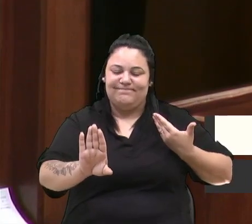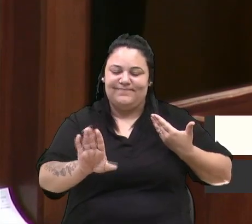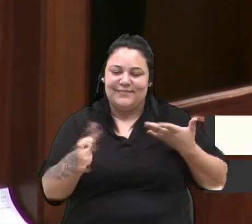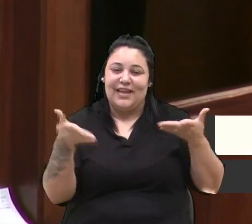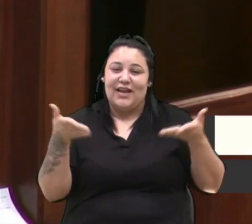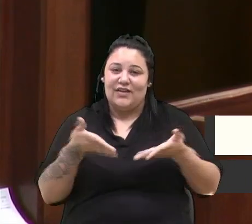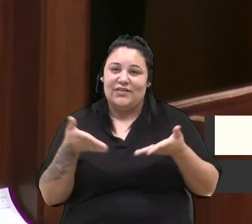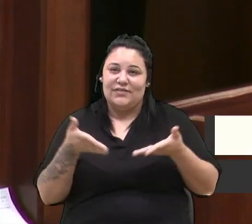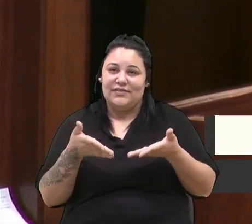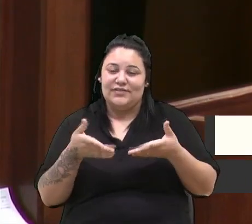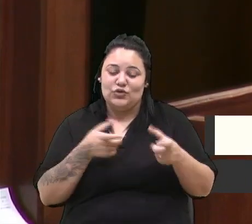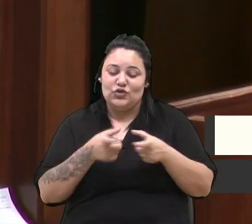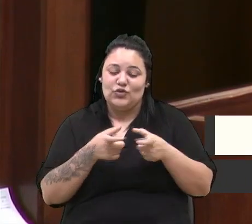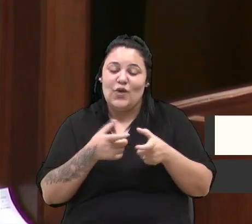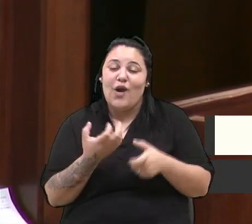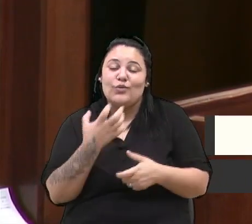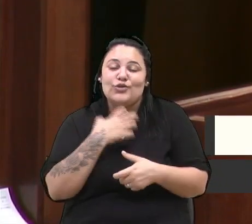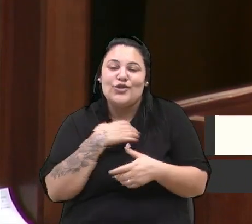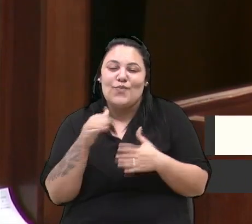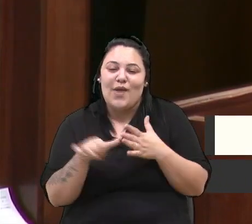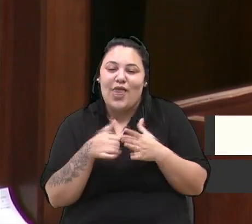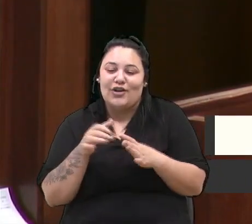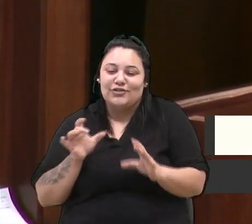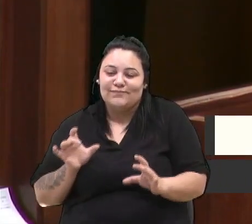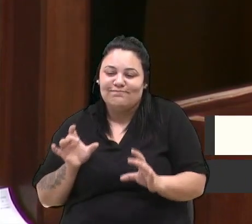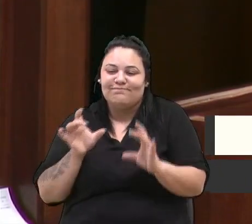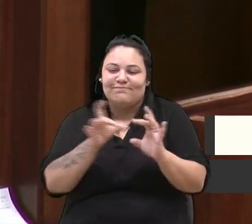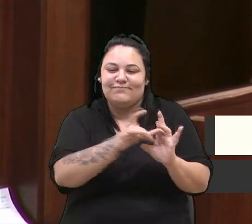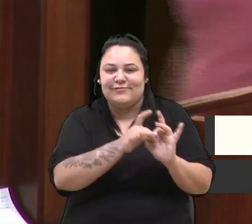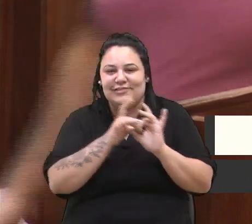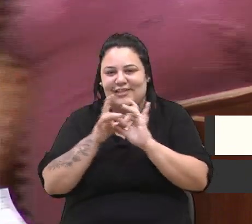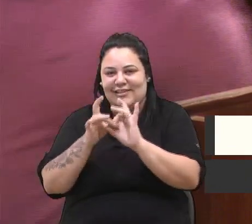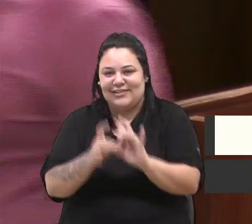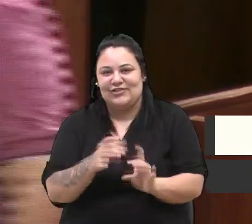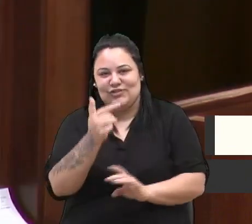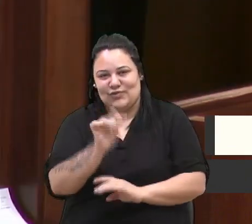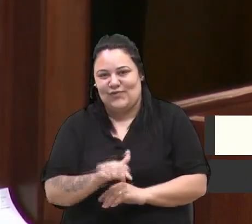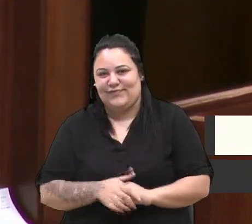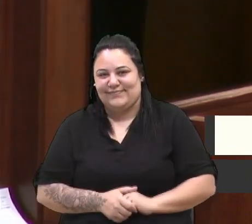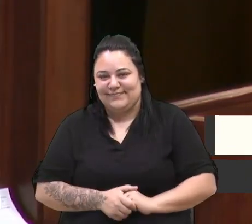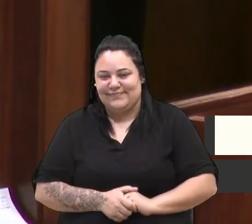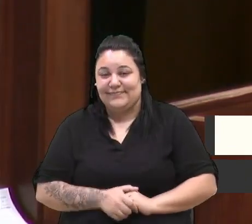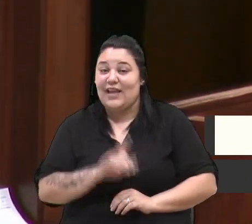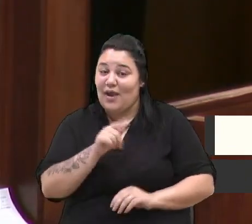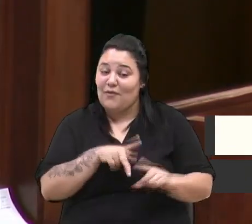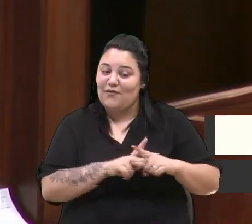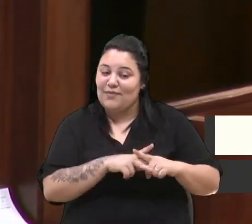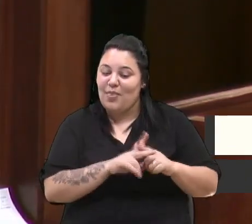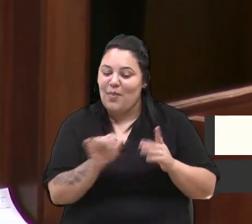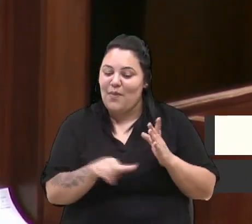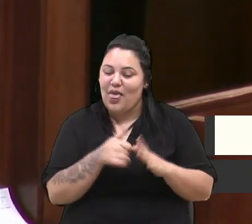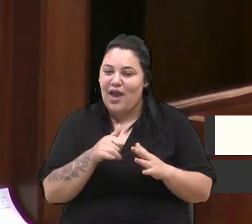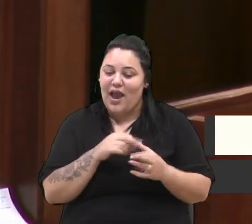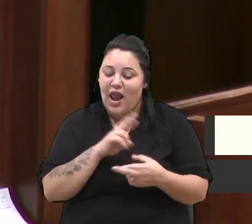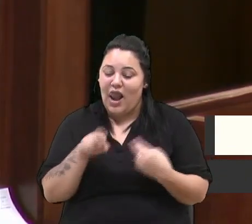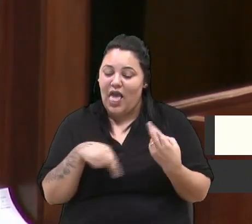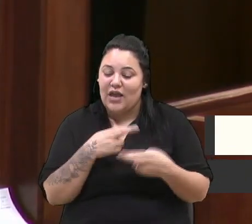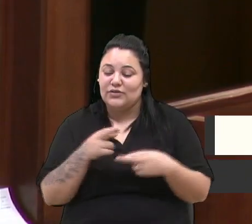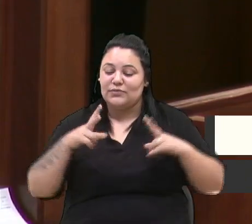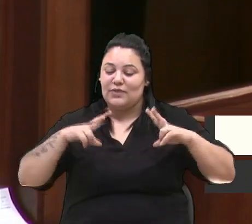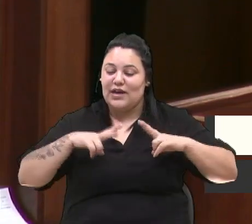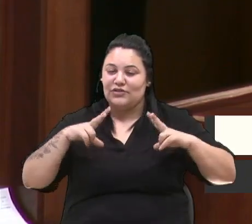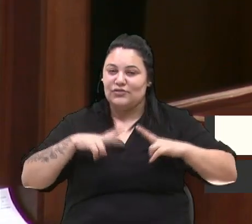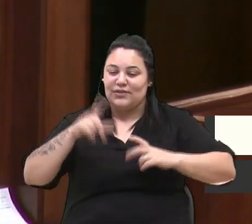e o jogo é uma forma de integrar. É uma ferramenta também para melhorar as relações pessoais entre os